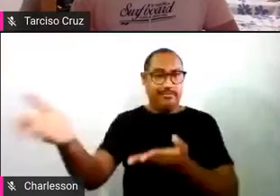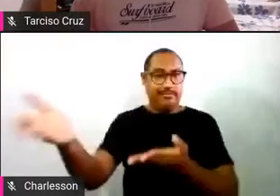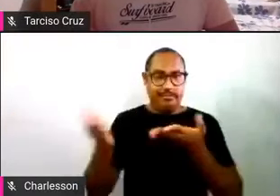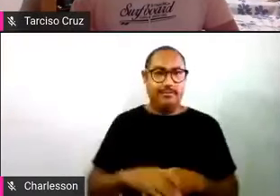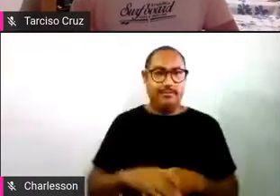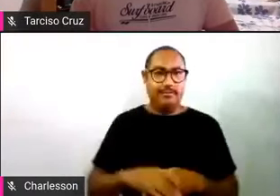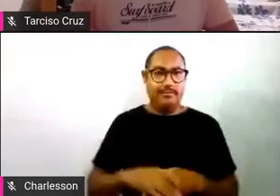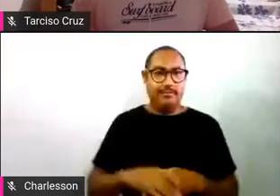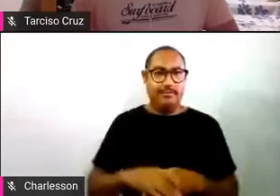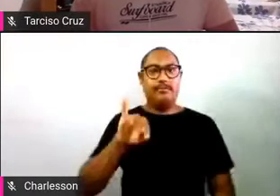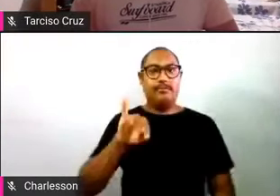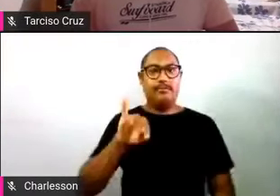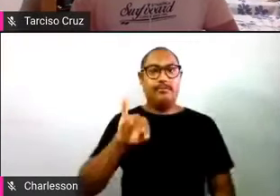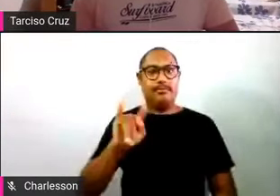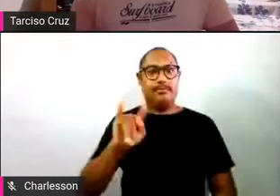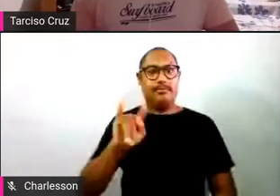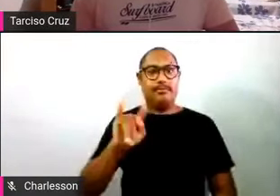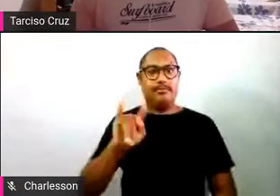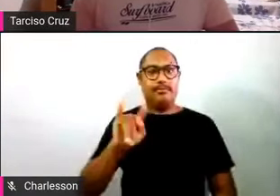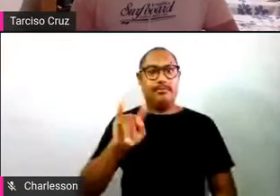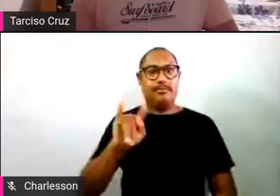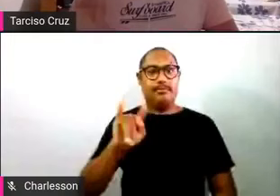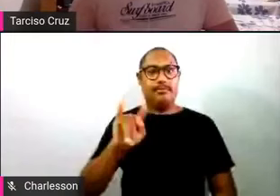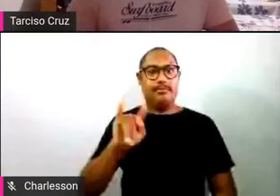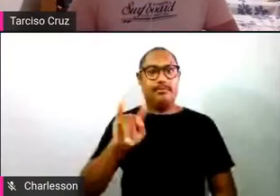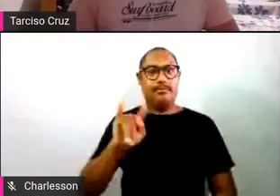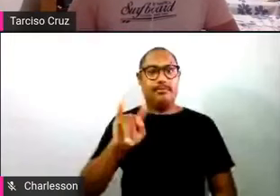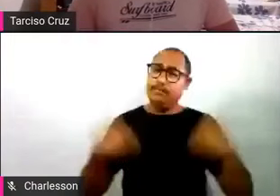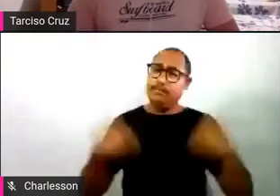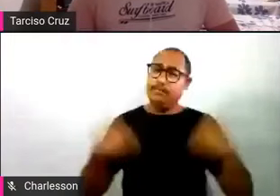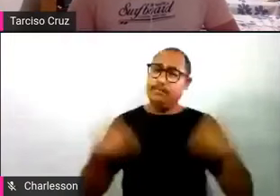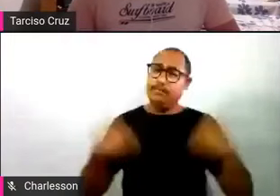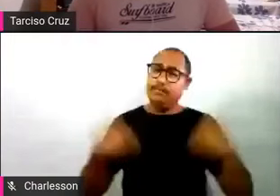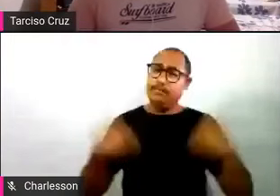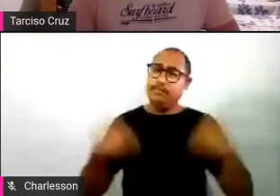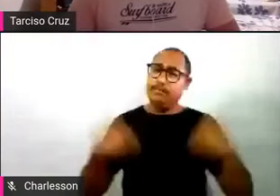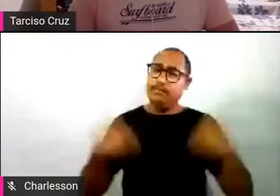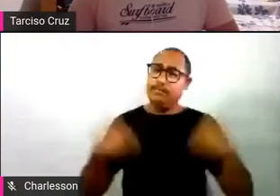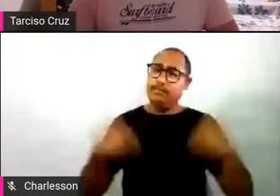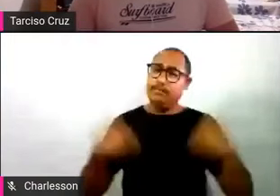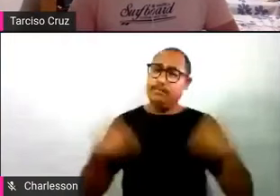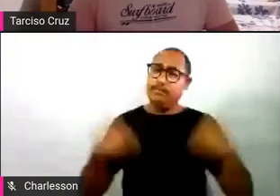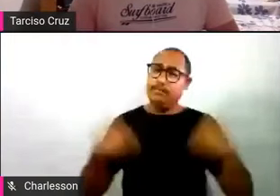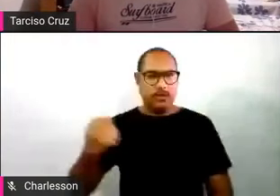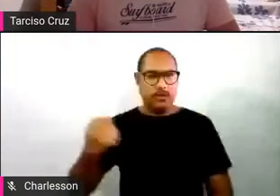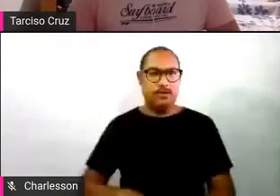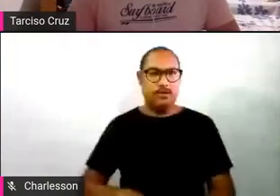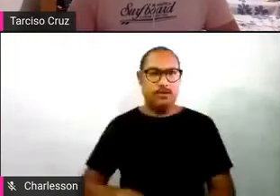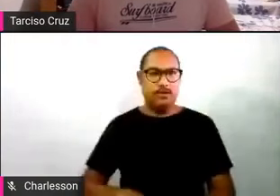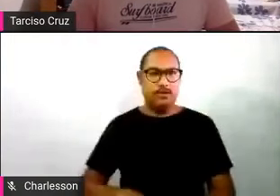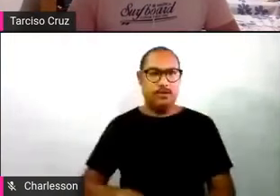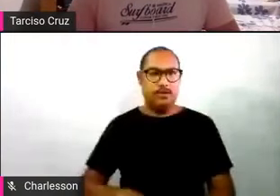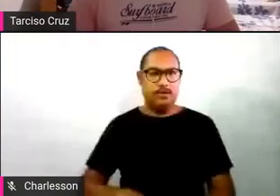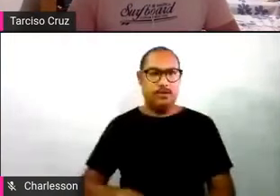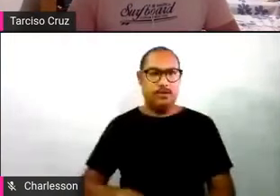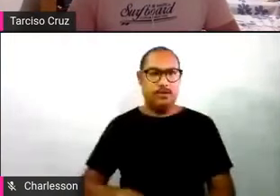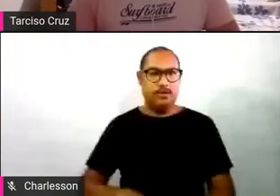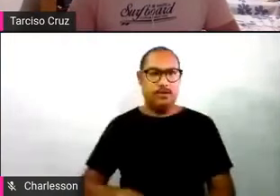Então vamos lá. Tarcísio Cruz, historiador e autor do livro Ciganos Calon, História, Trajetória e Cultura,